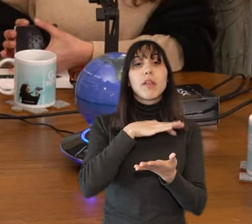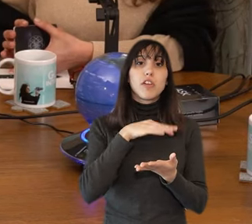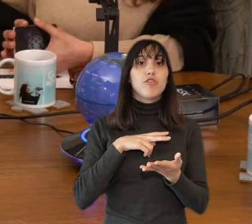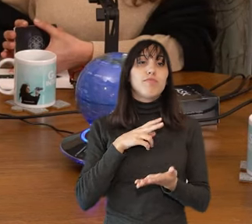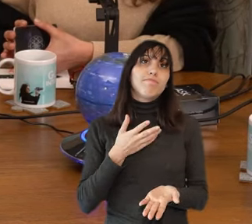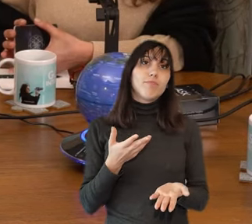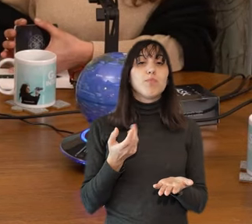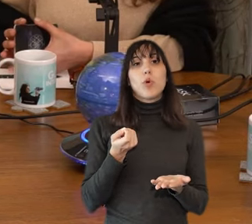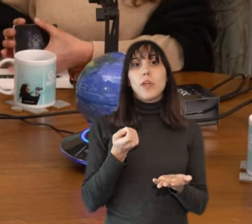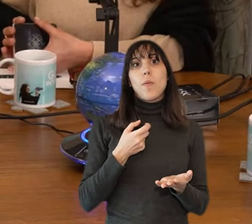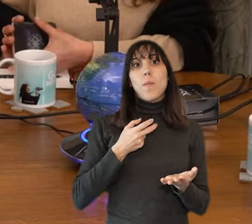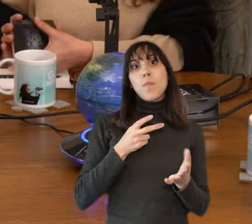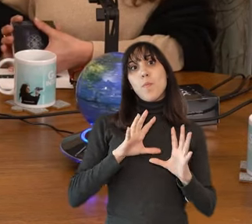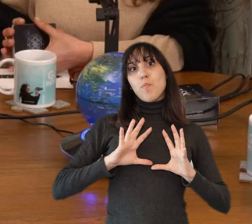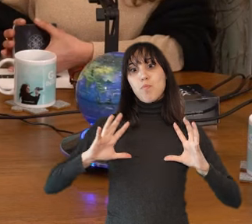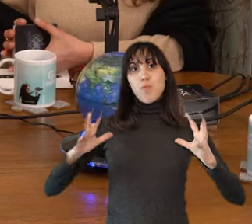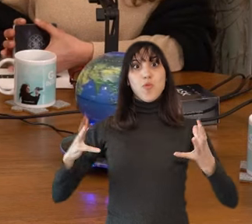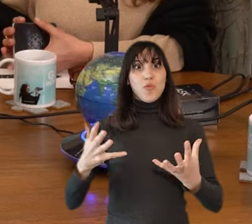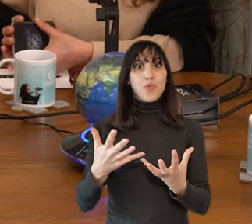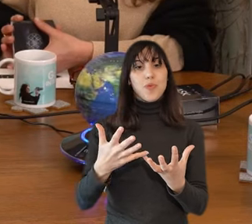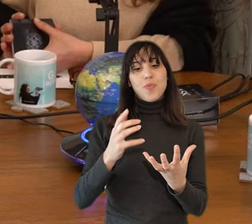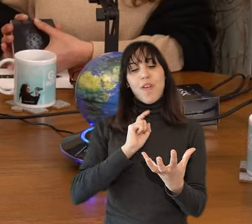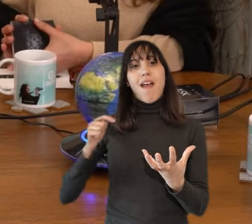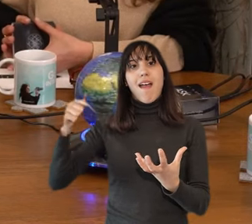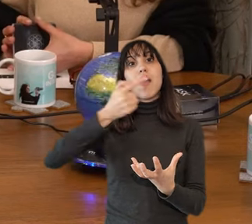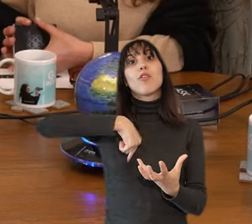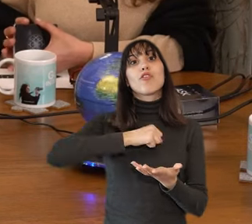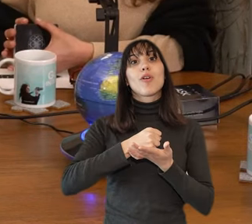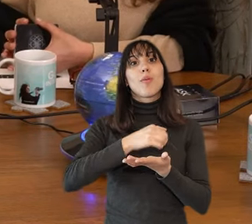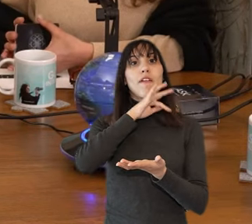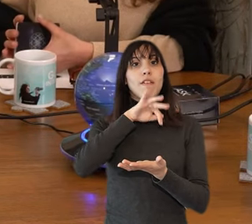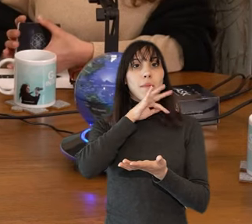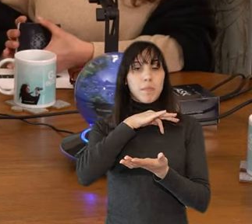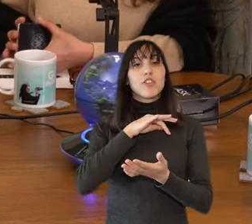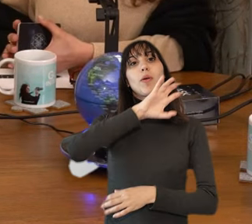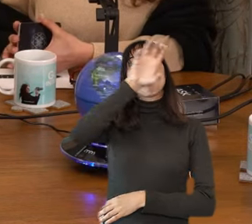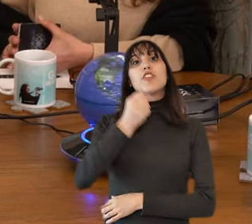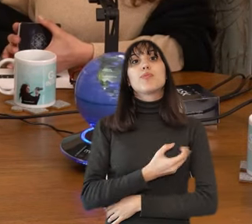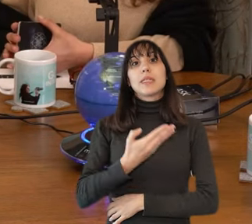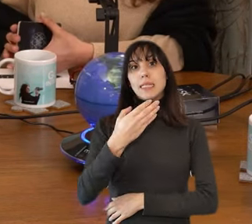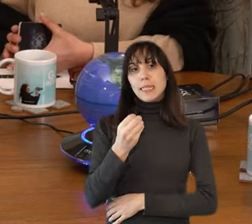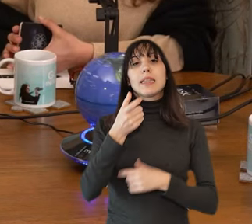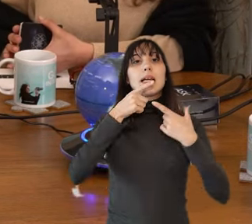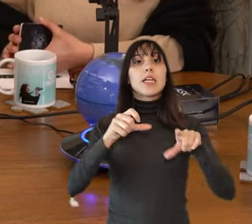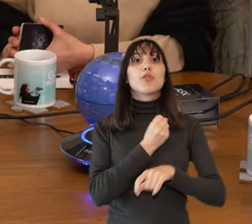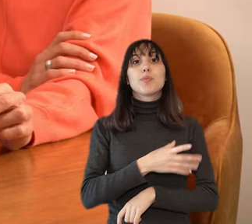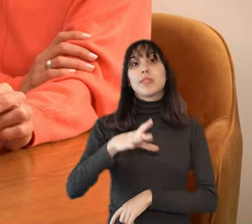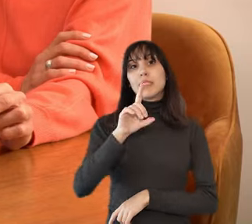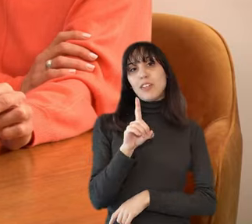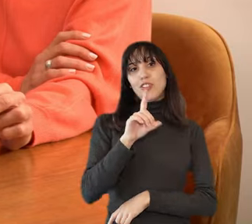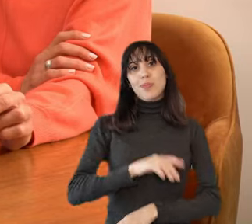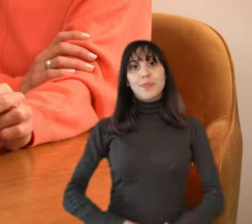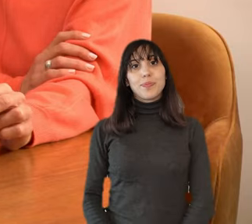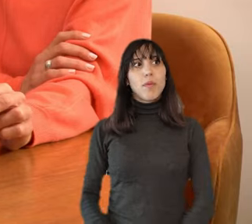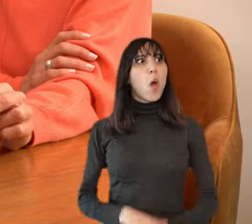todo este nosso planeta terra estamos a apoiar famílias em mais de 70 países e em seis línguas diferentes